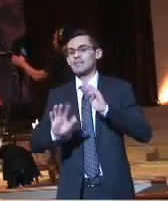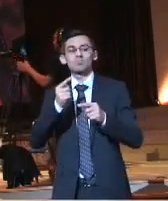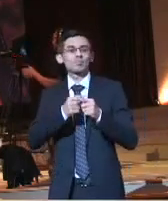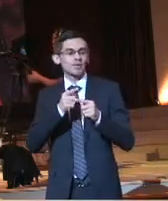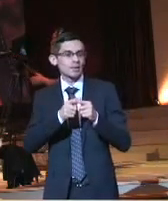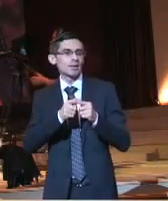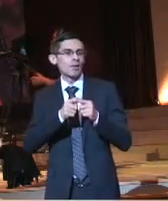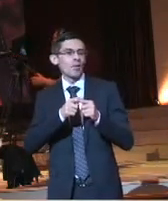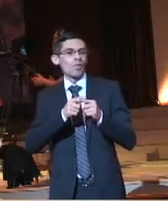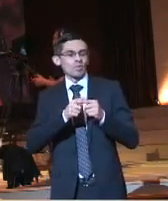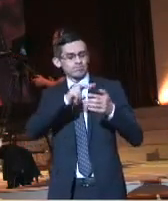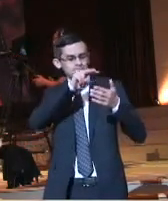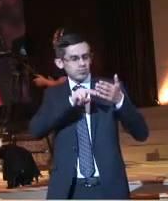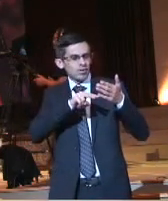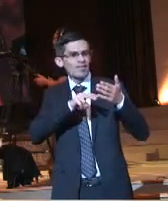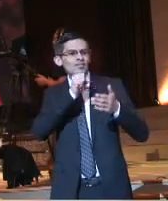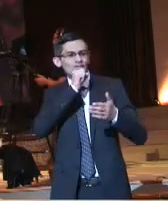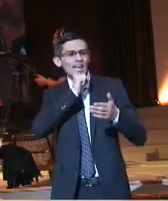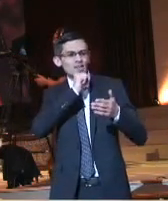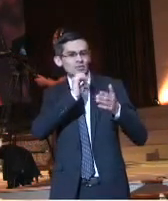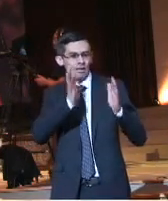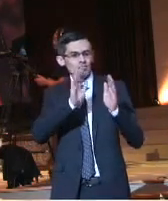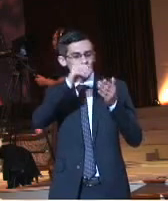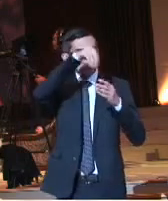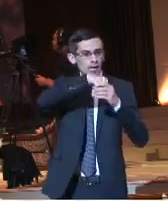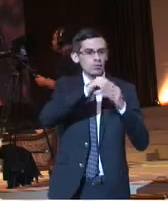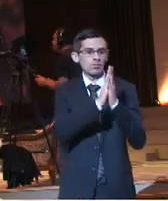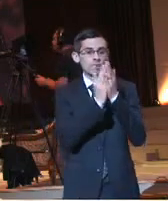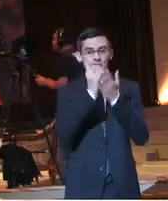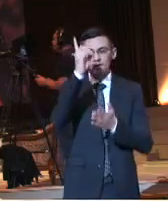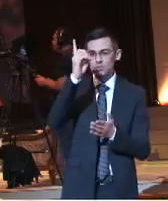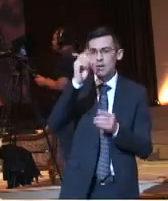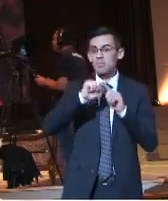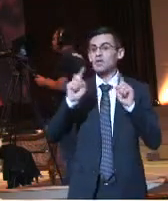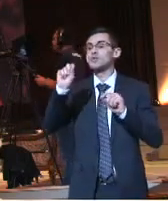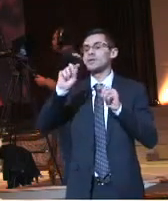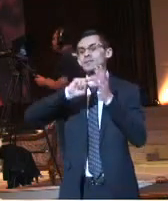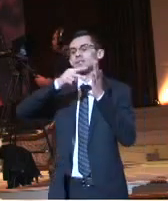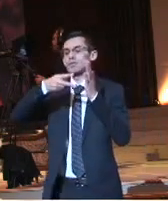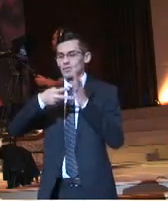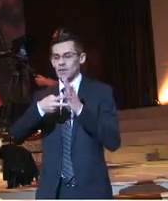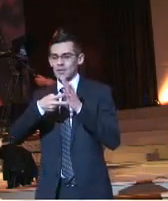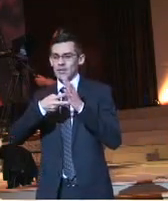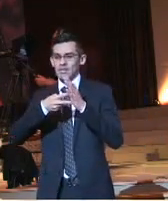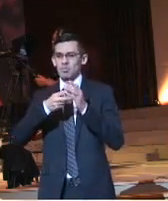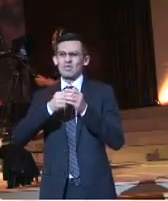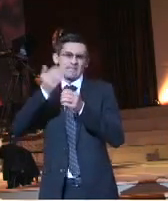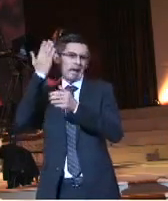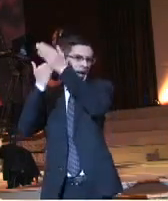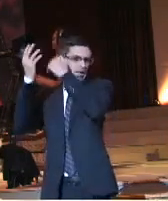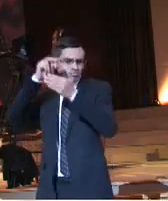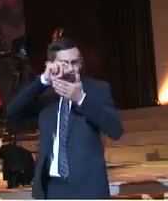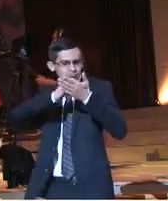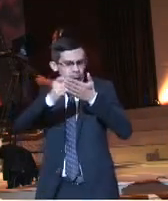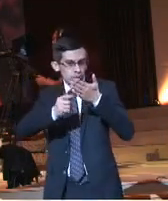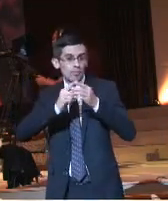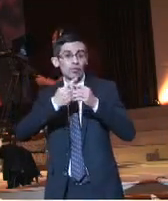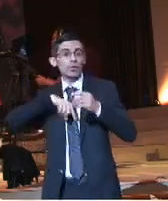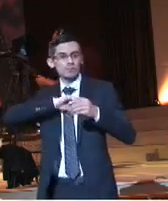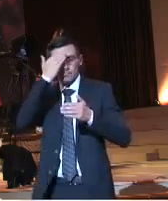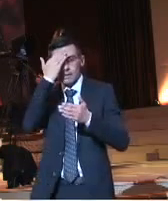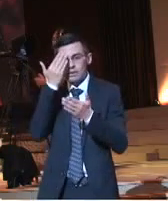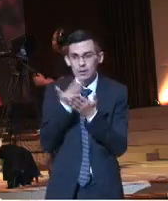seja o livro mais antigo da Bíblia. E o que significa isso, dele ser o livro mais antigo da Bíblia? A gente crê naquilo